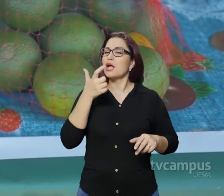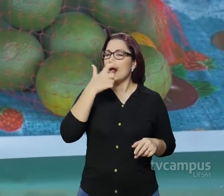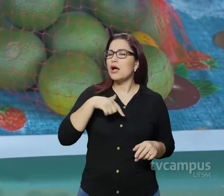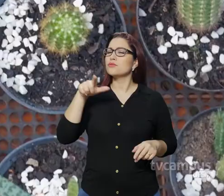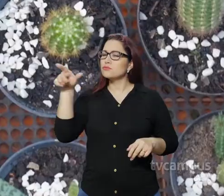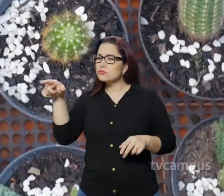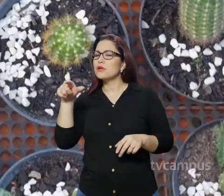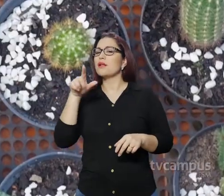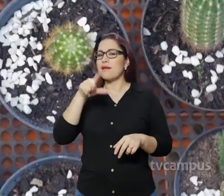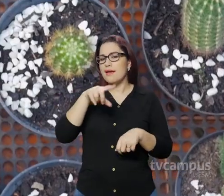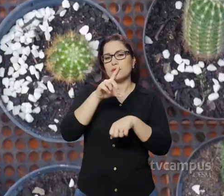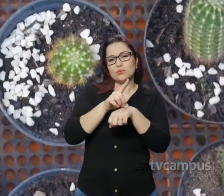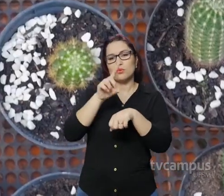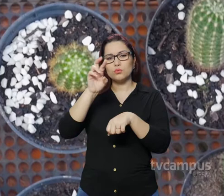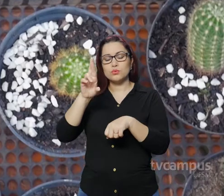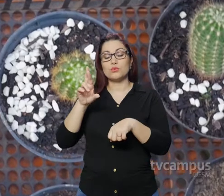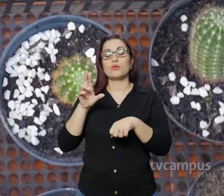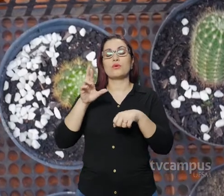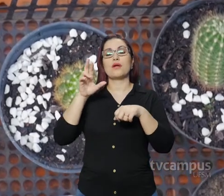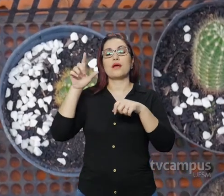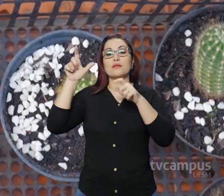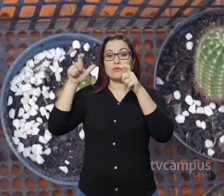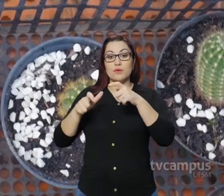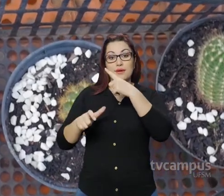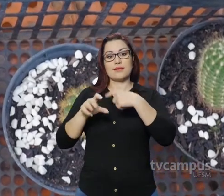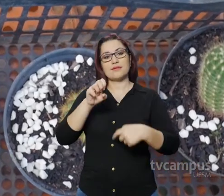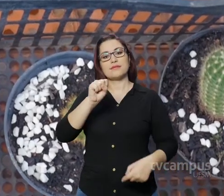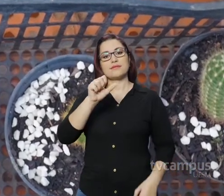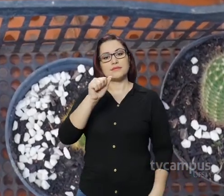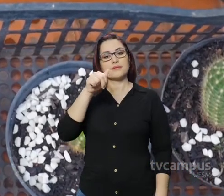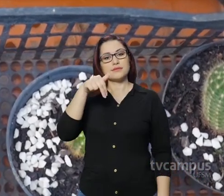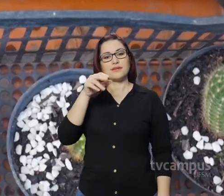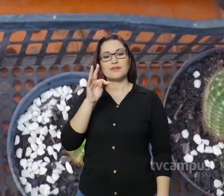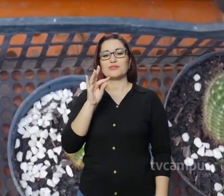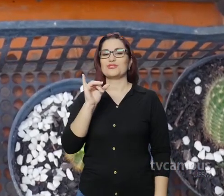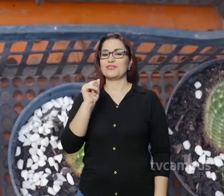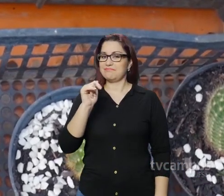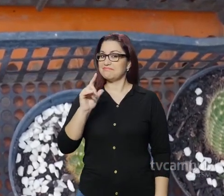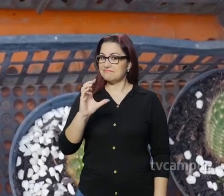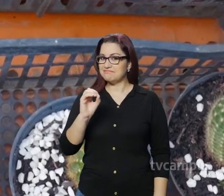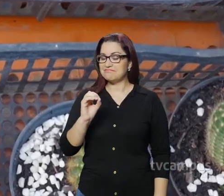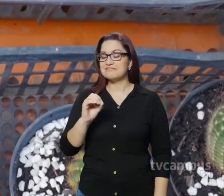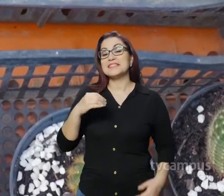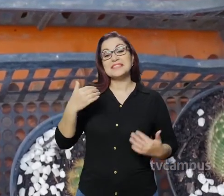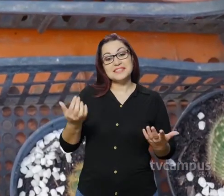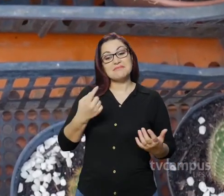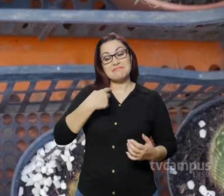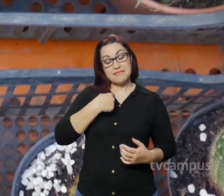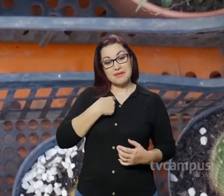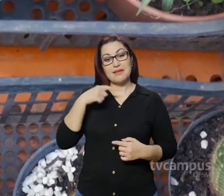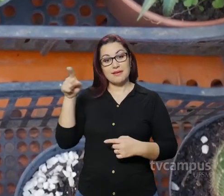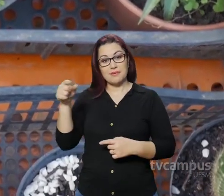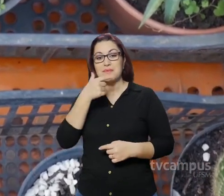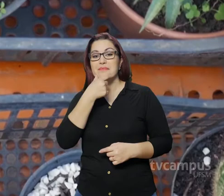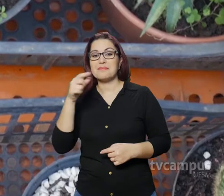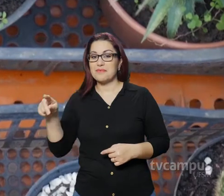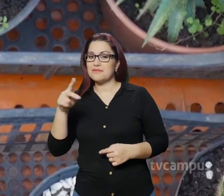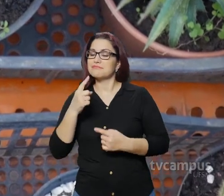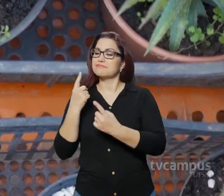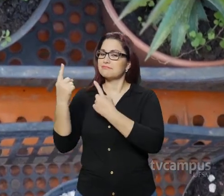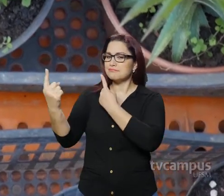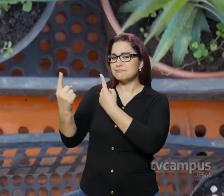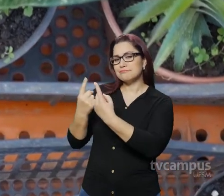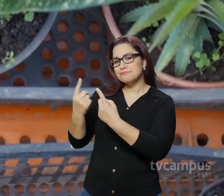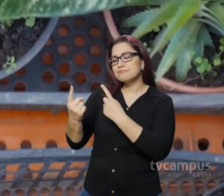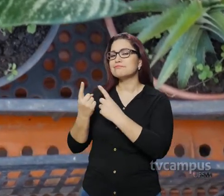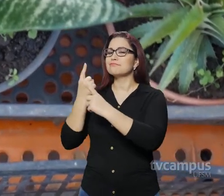em Santiago. E a gente conversava bastante, principalmente essas conversas de corredor,